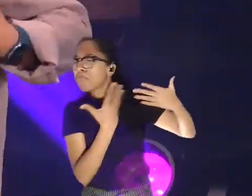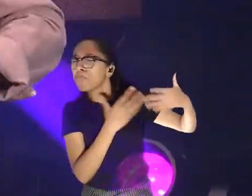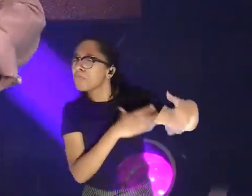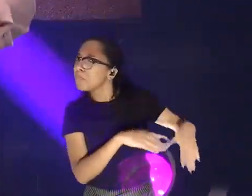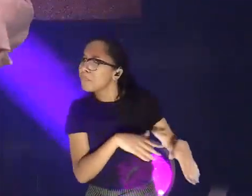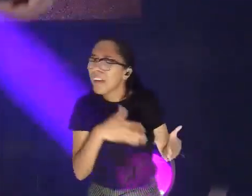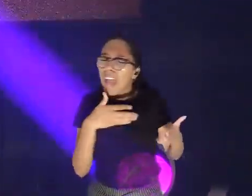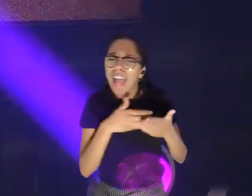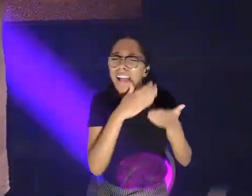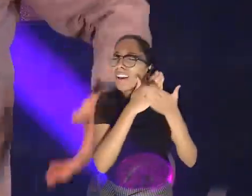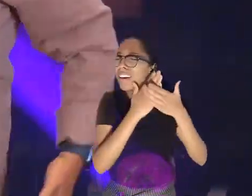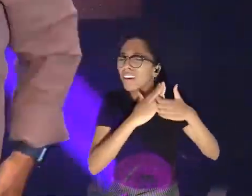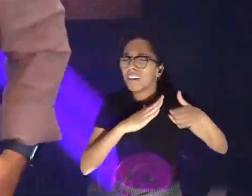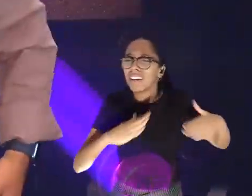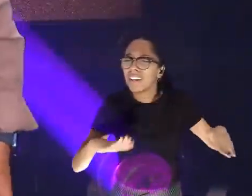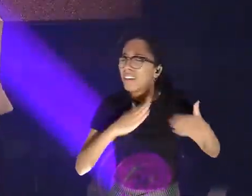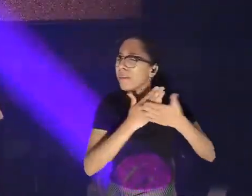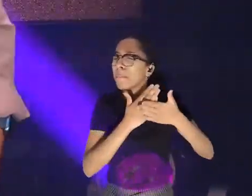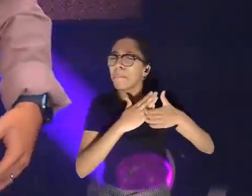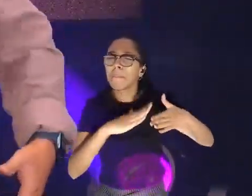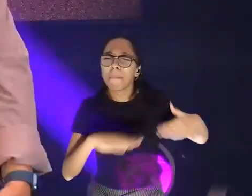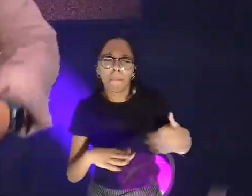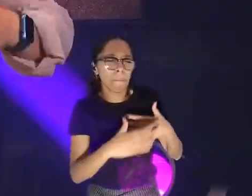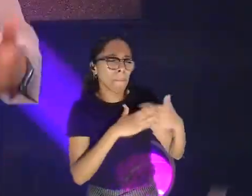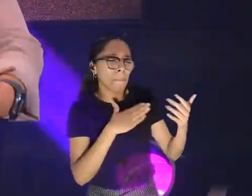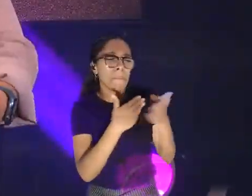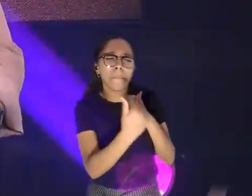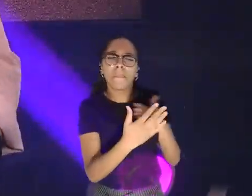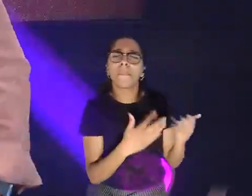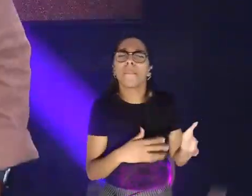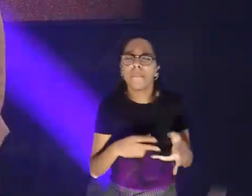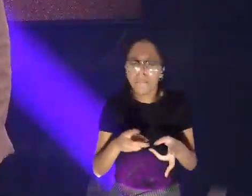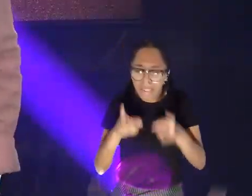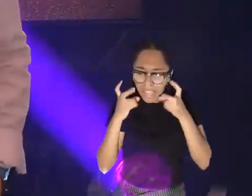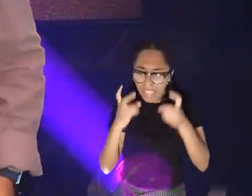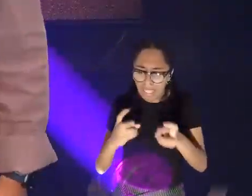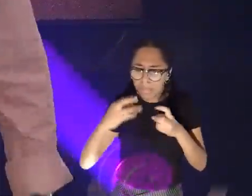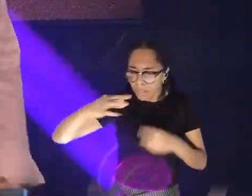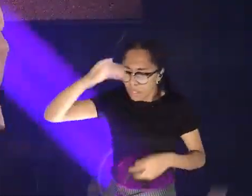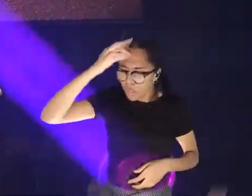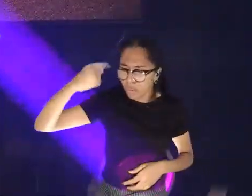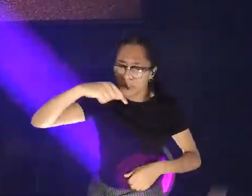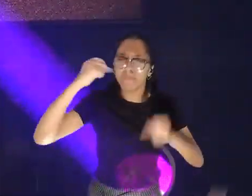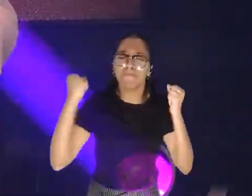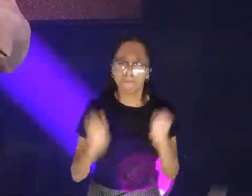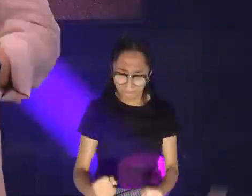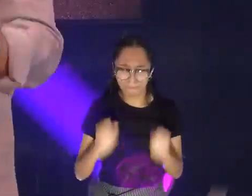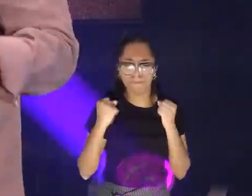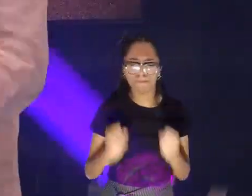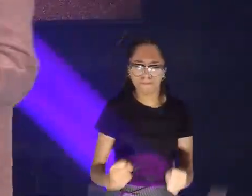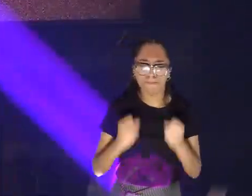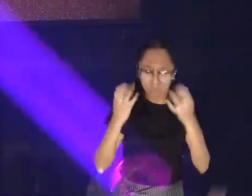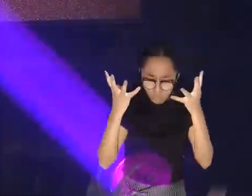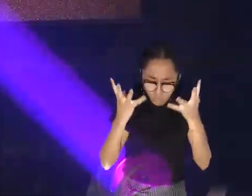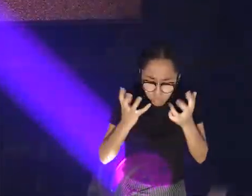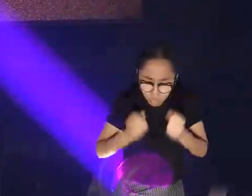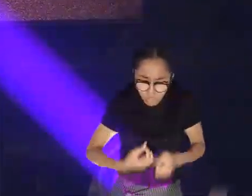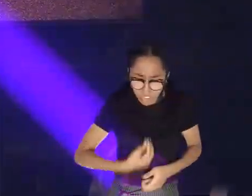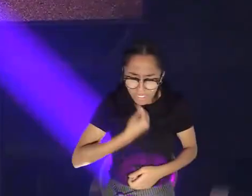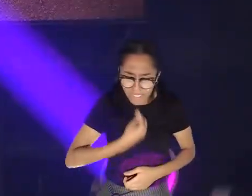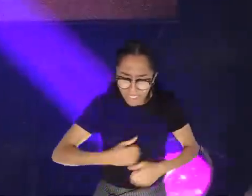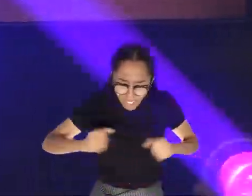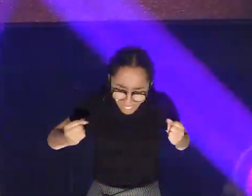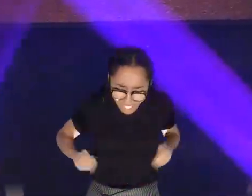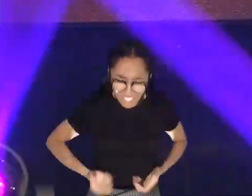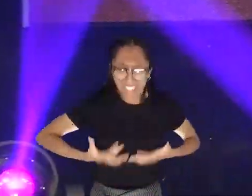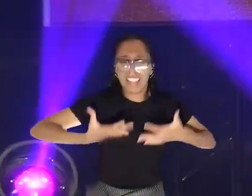parar de ver demônio atrás de cortina, para começar a ver poder de Deus na sua vida, para começar a ver o cuidado de Deus na sua vida,